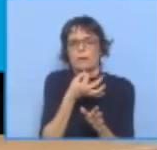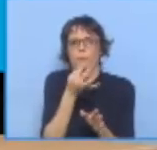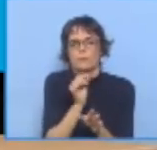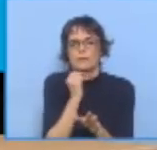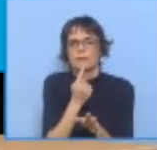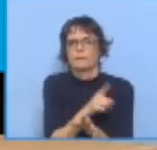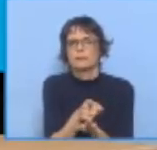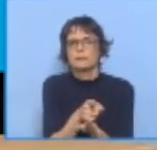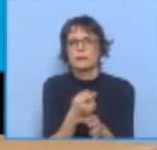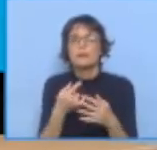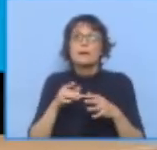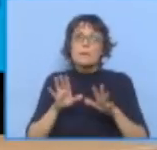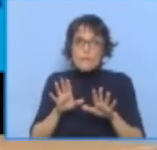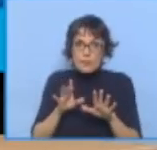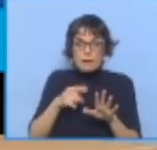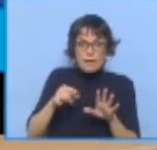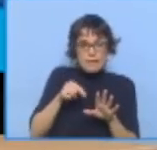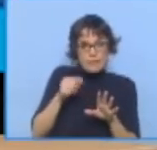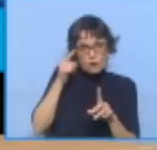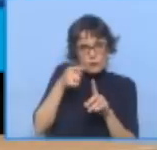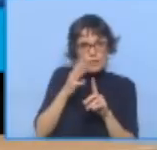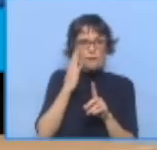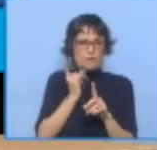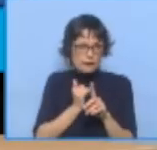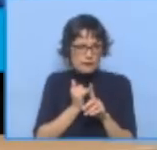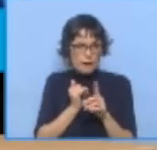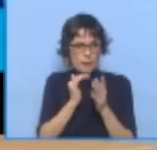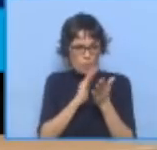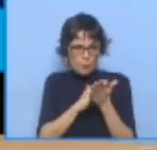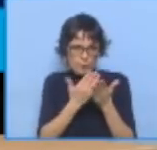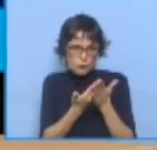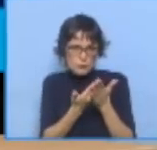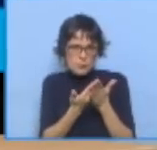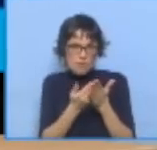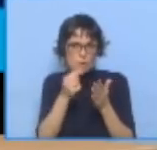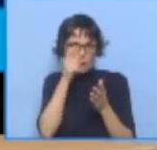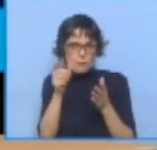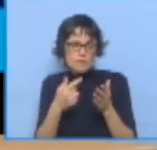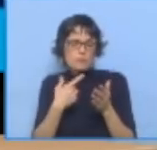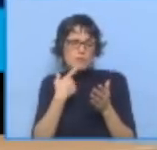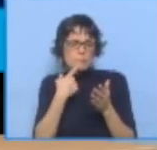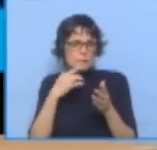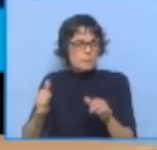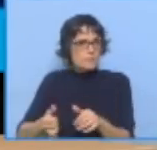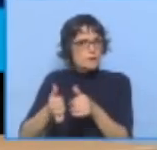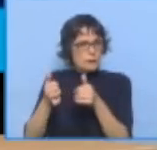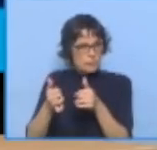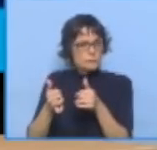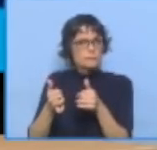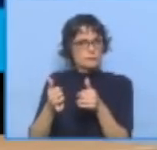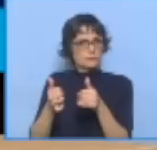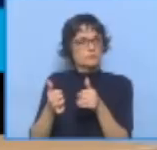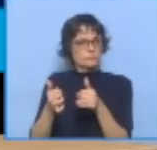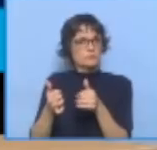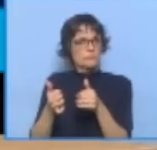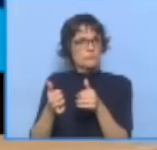tentar, sem ser totalmente infiel, se pode falar assim, porque esse é o dever primário, sem